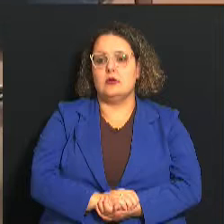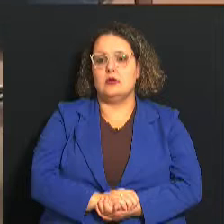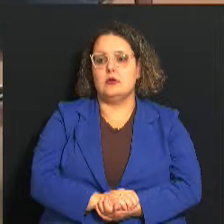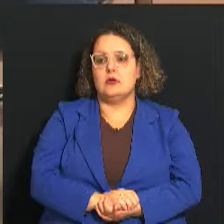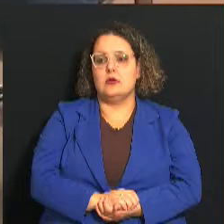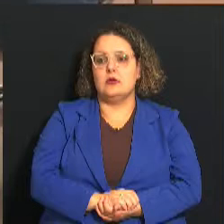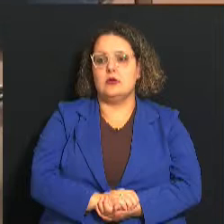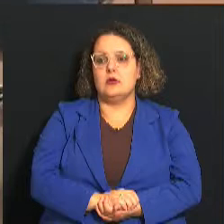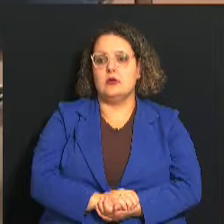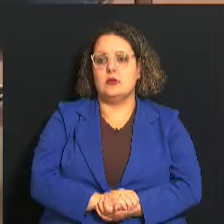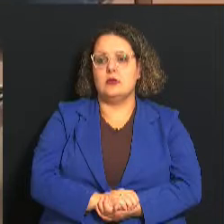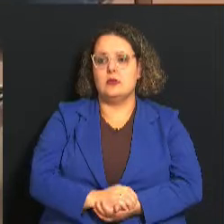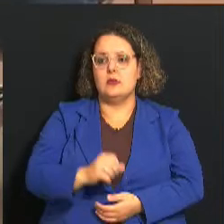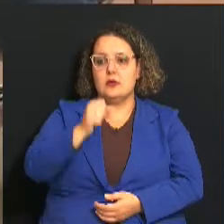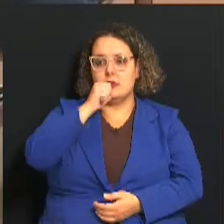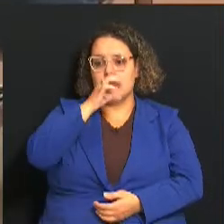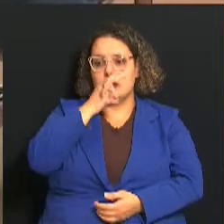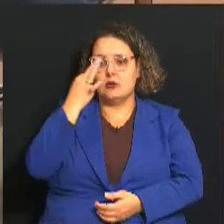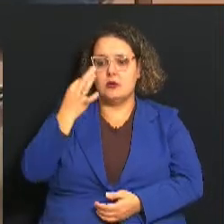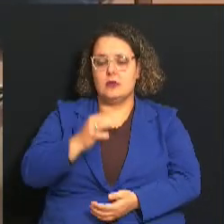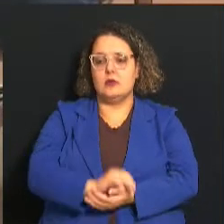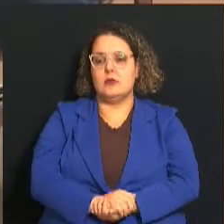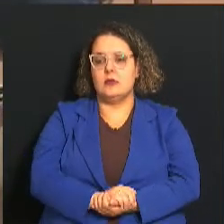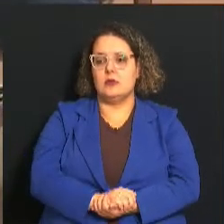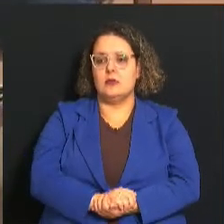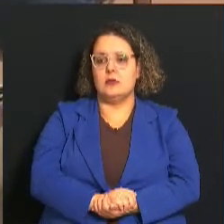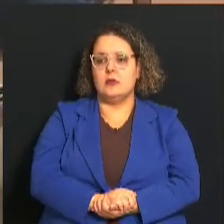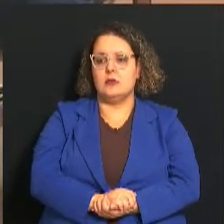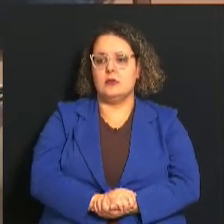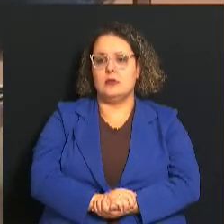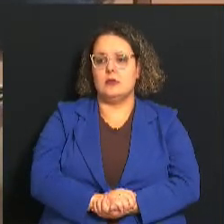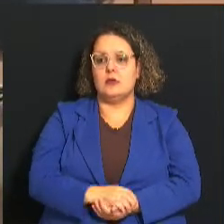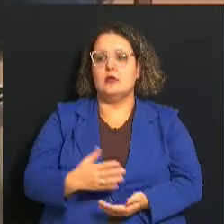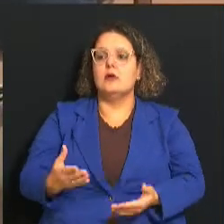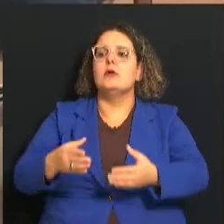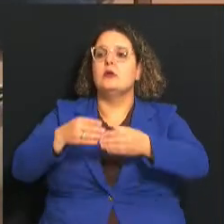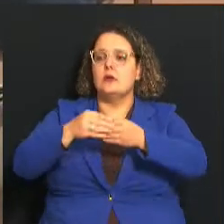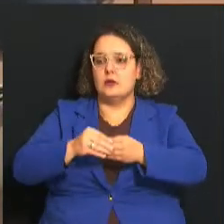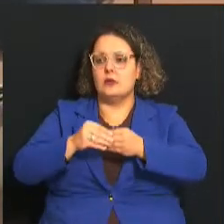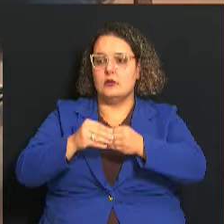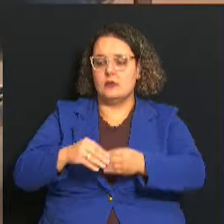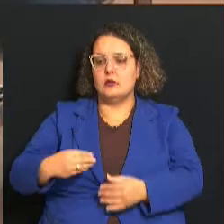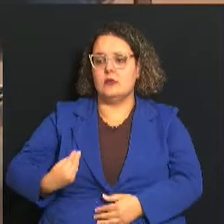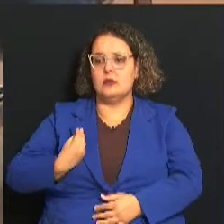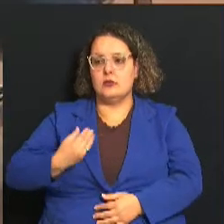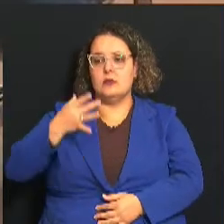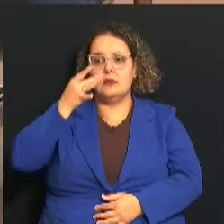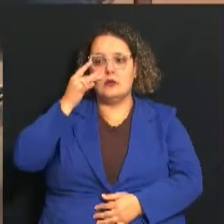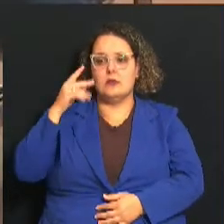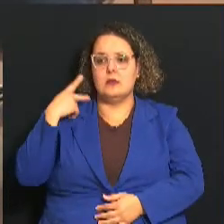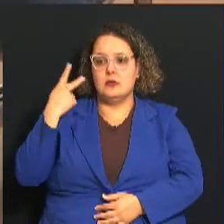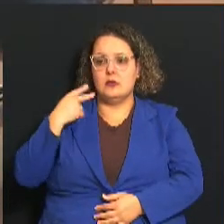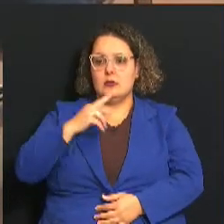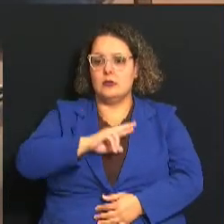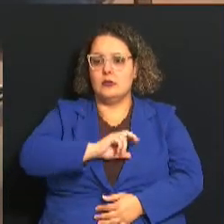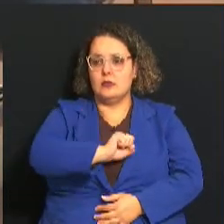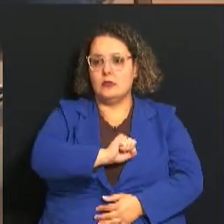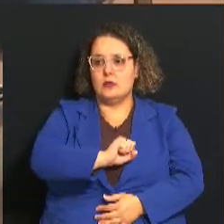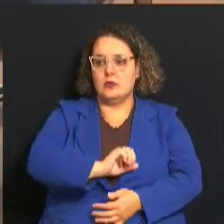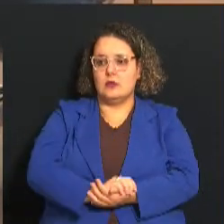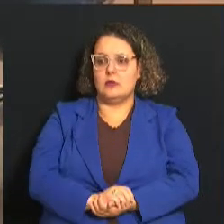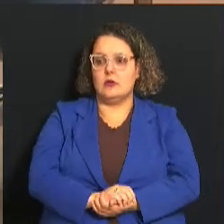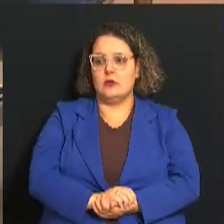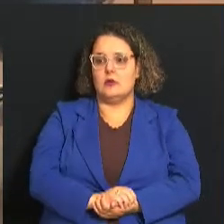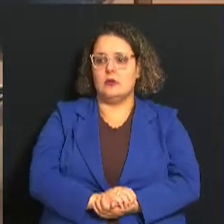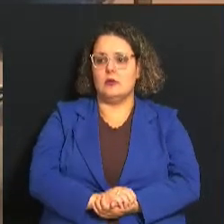Som. Perfeito. Bem, primeiro eu queria cumprimentar todos que estão aqui, os vereadores, Rossini, esse